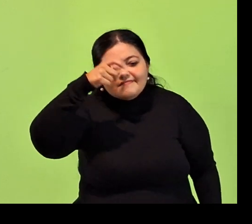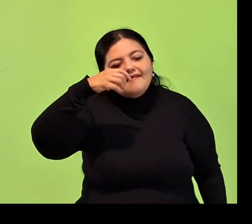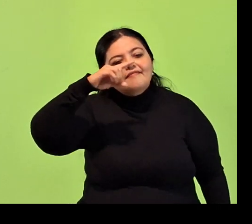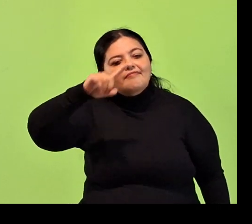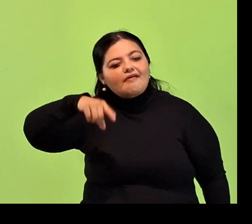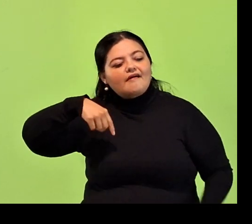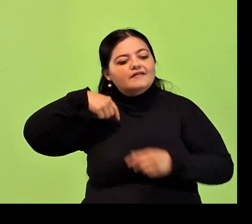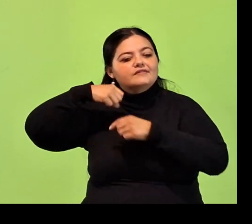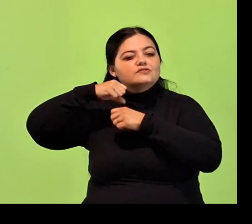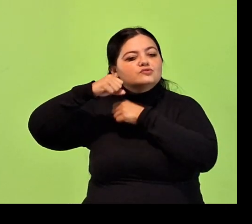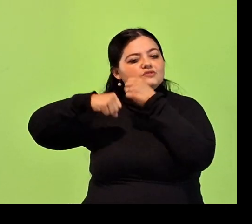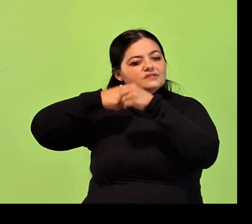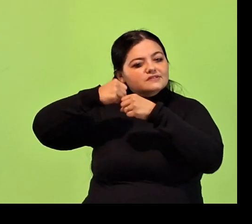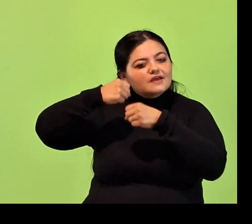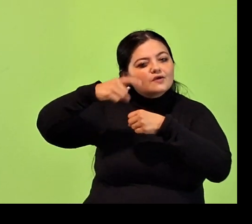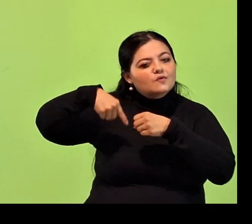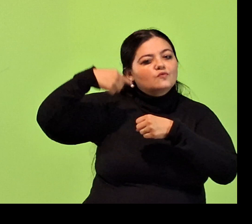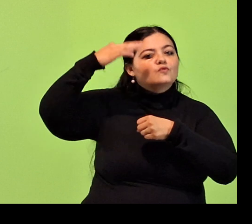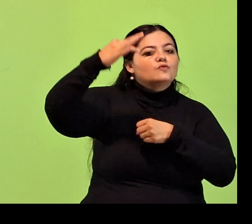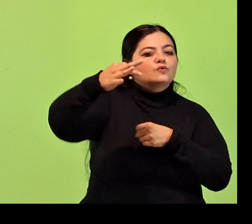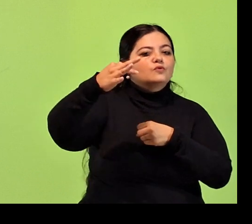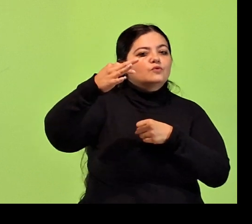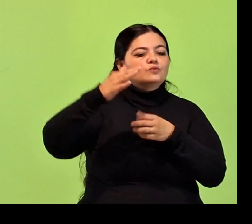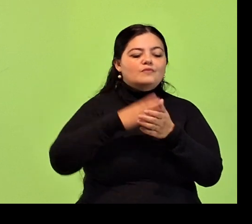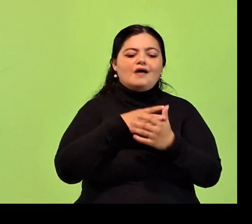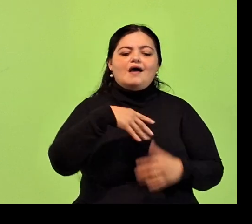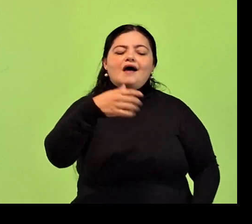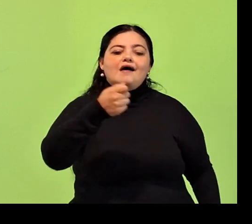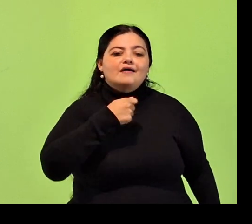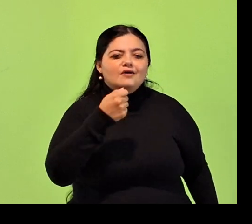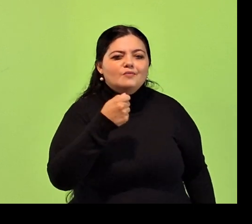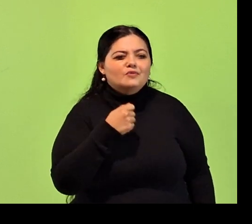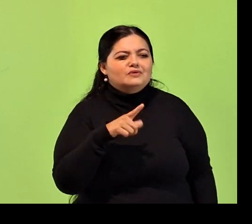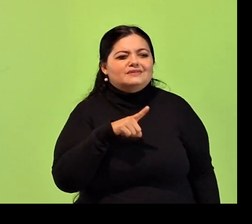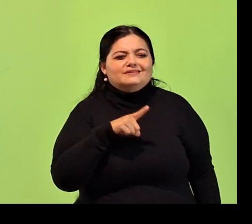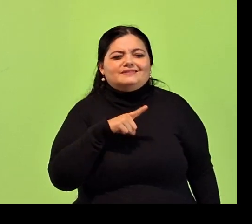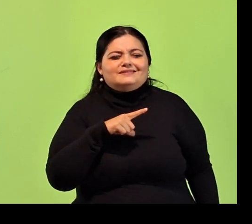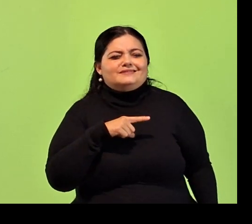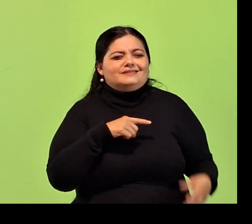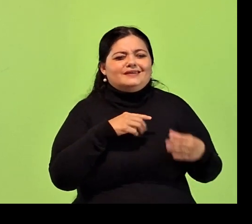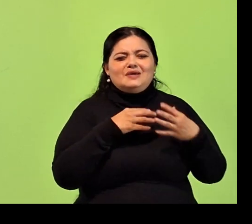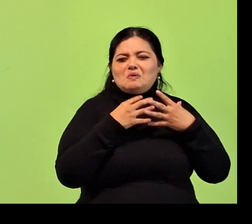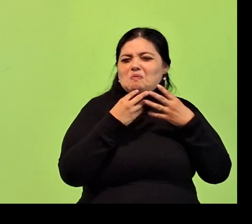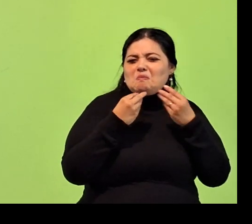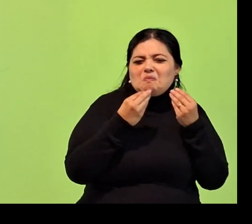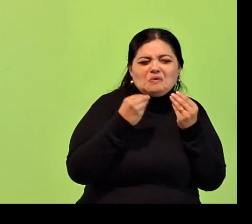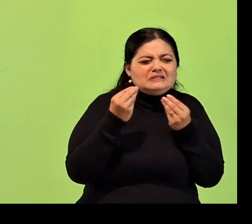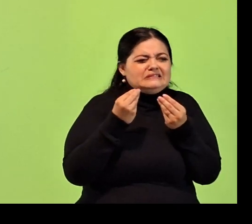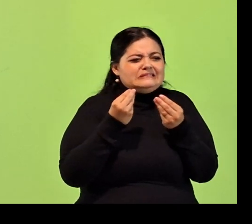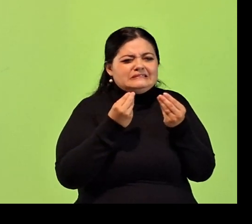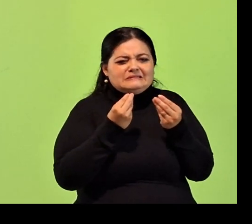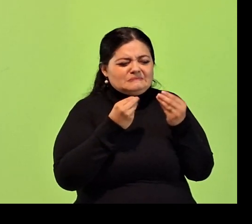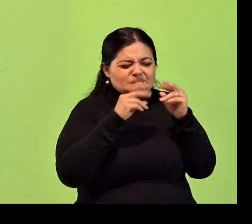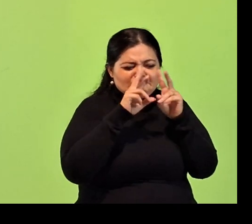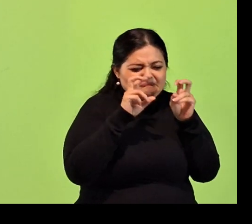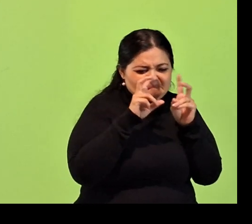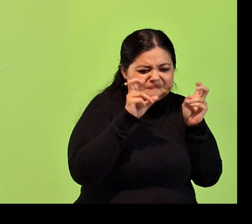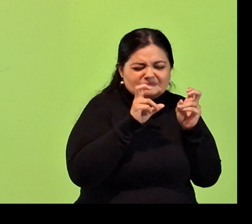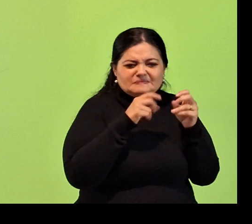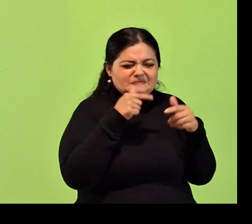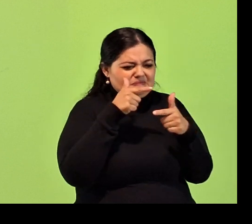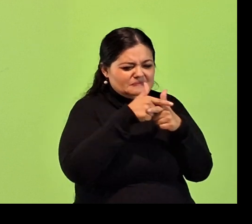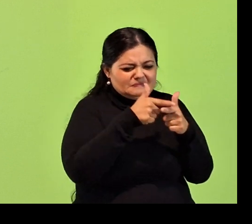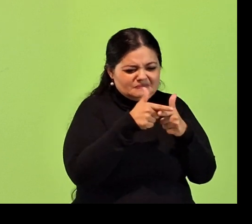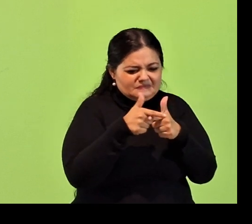próximo século. A reportagem segue com um sem fim número de disparates, mas eu quero chamar a atenção para a